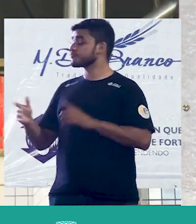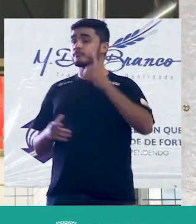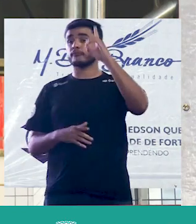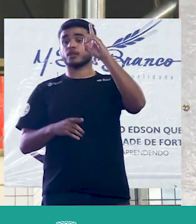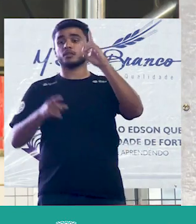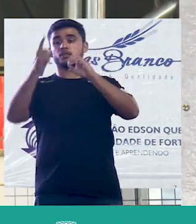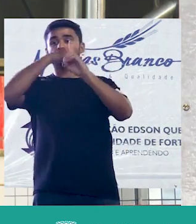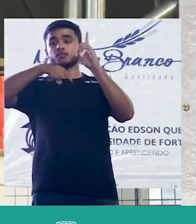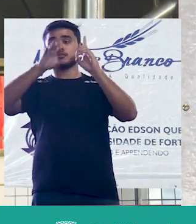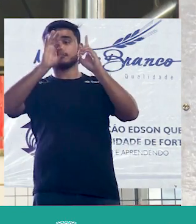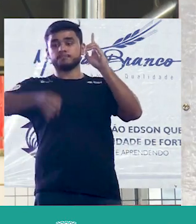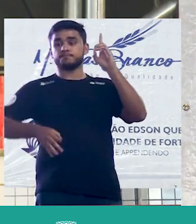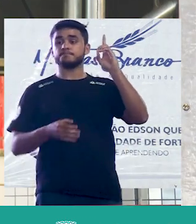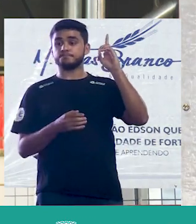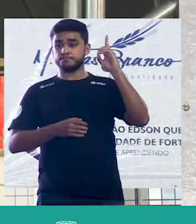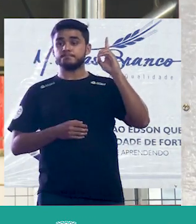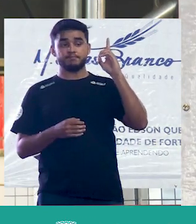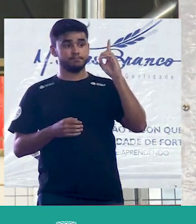letra D de dado.